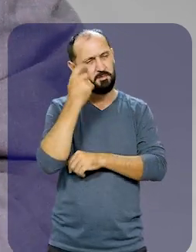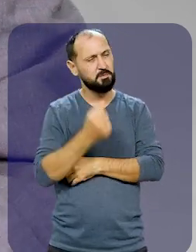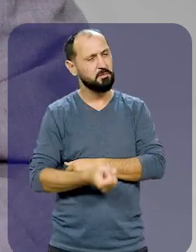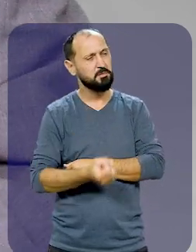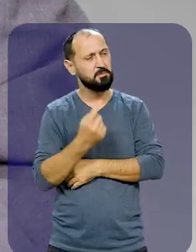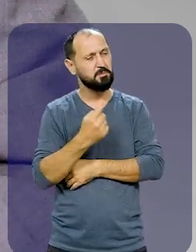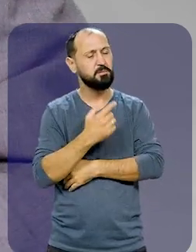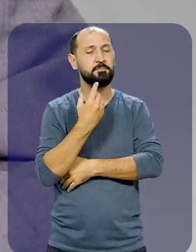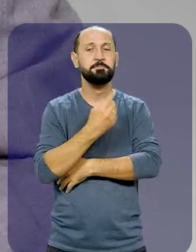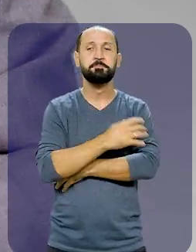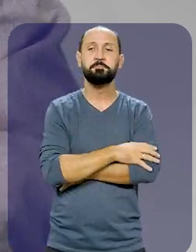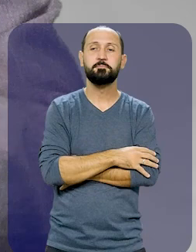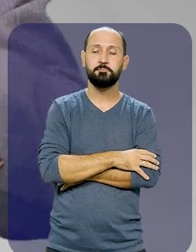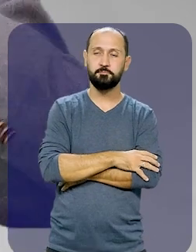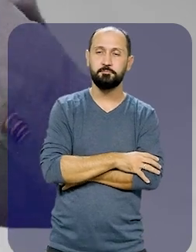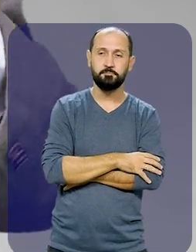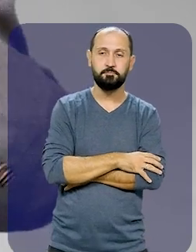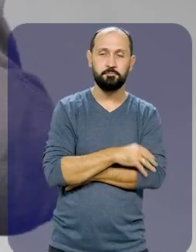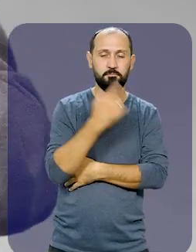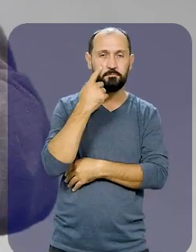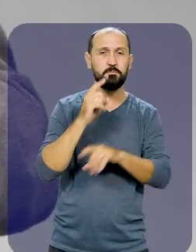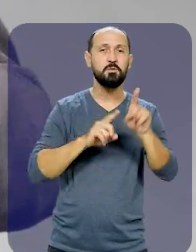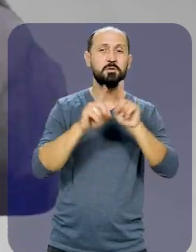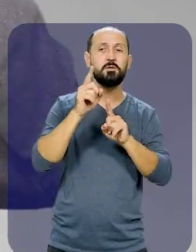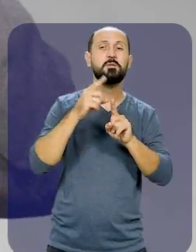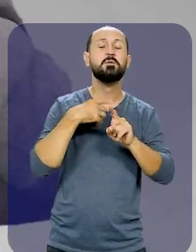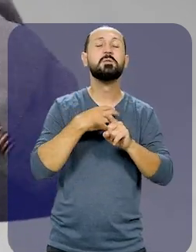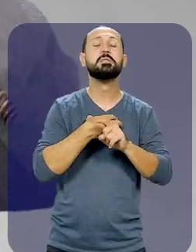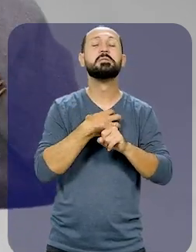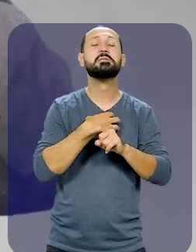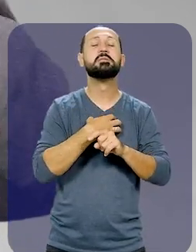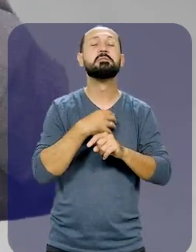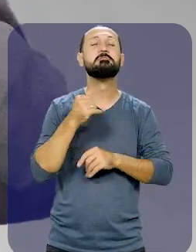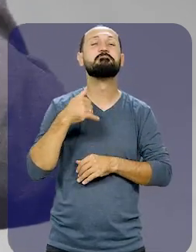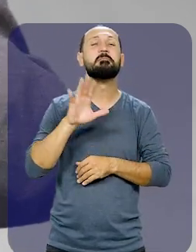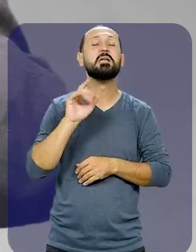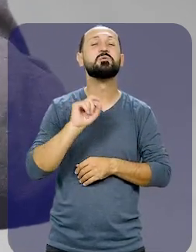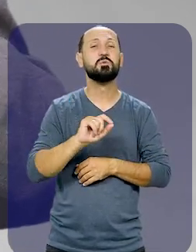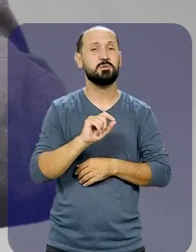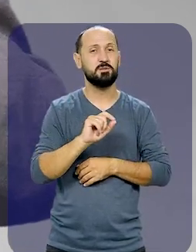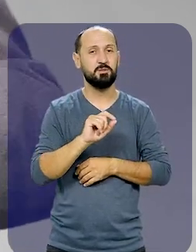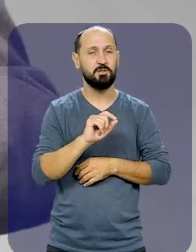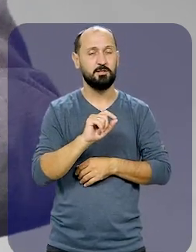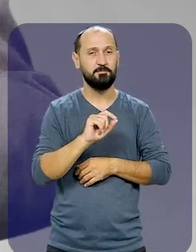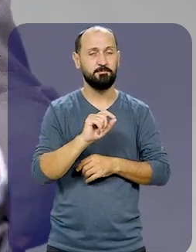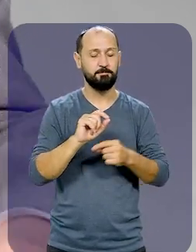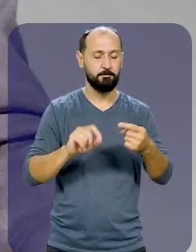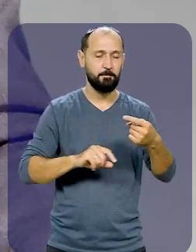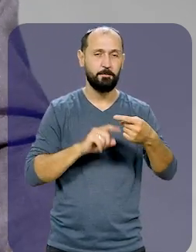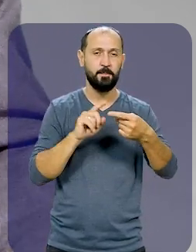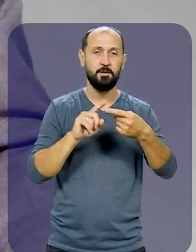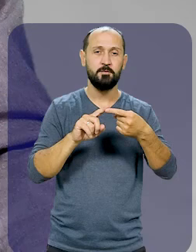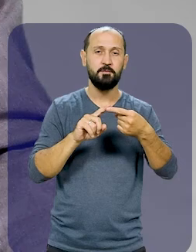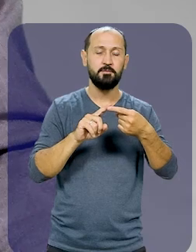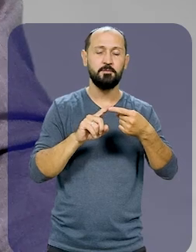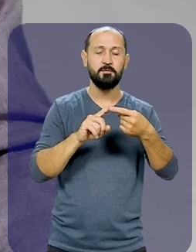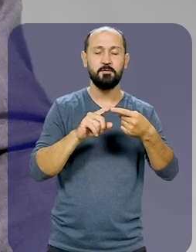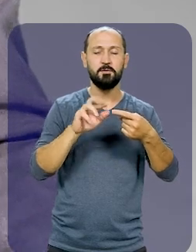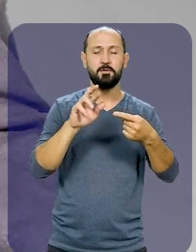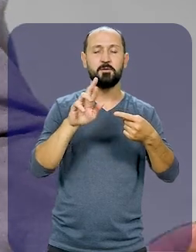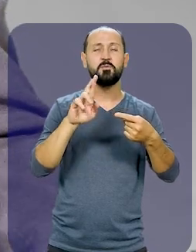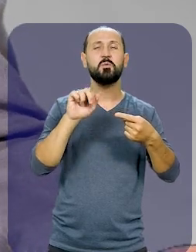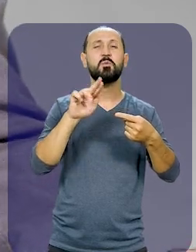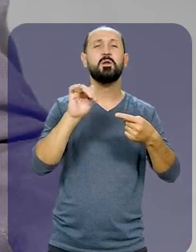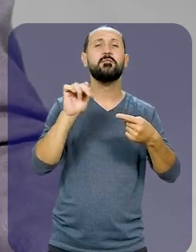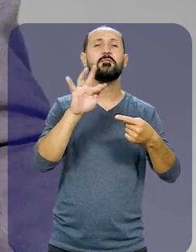estranho o paciente. Os principais sintomas da síndrome pós-Covid são brain fog. O